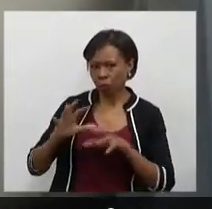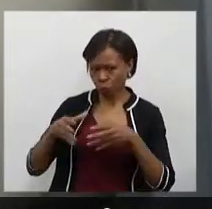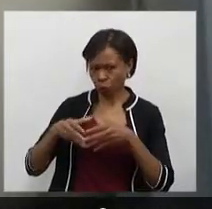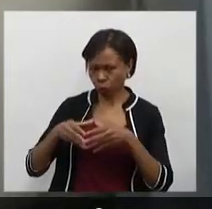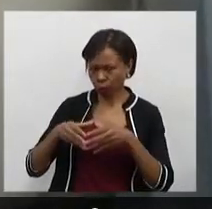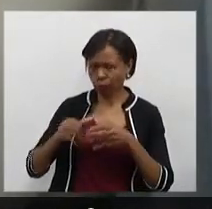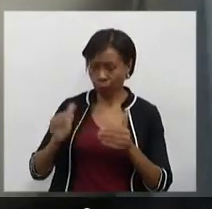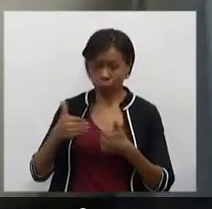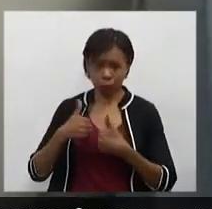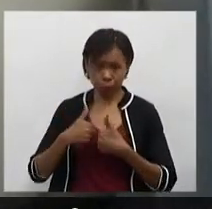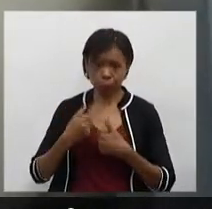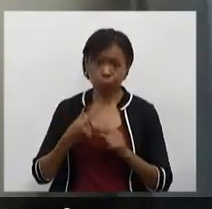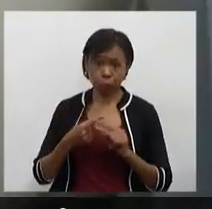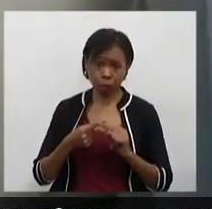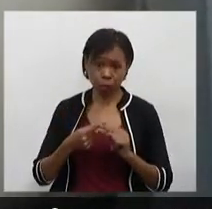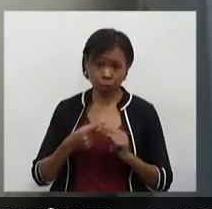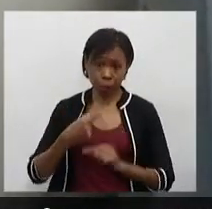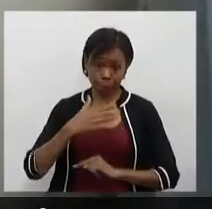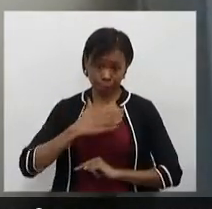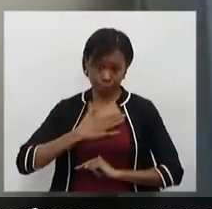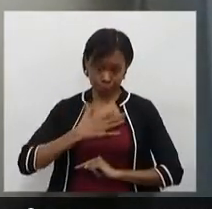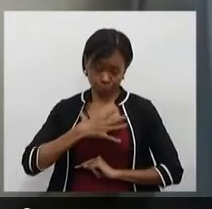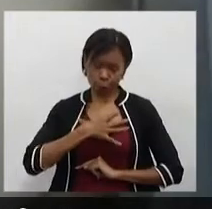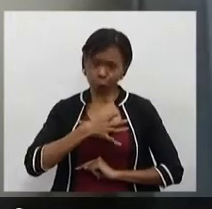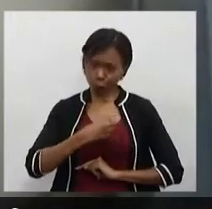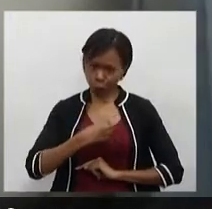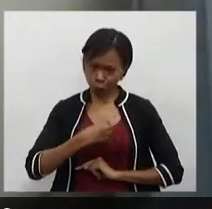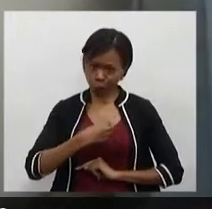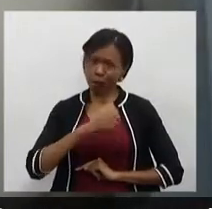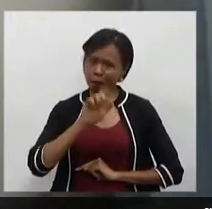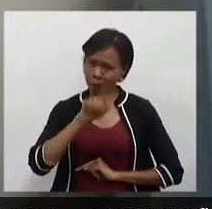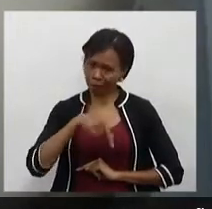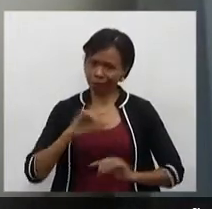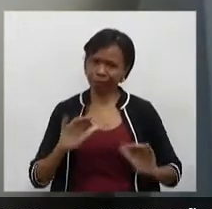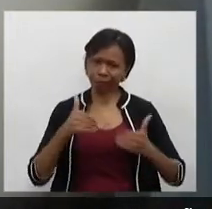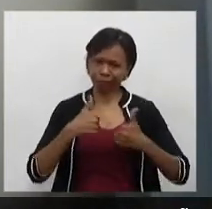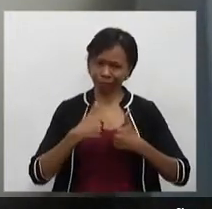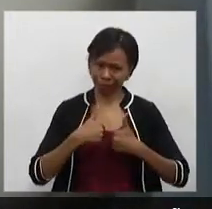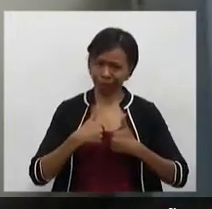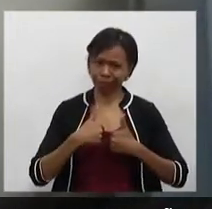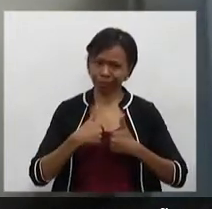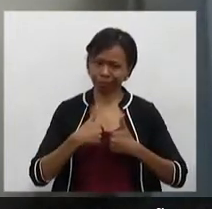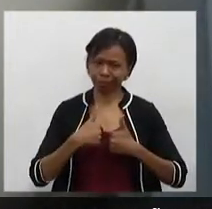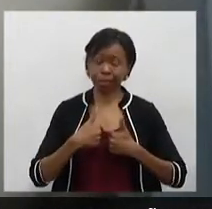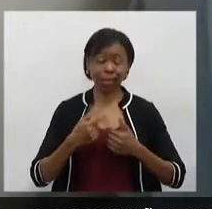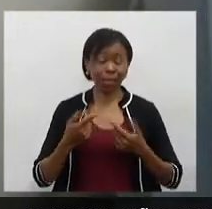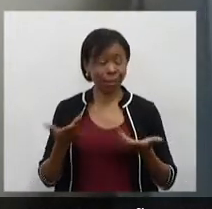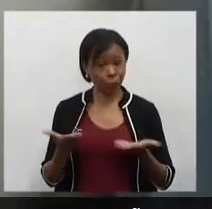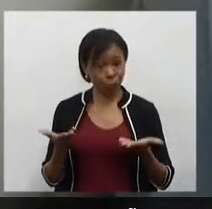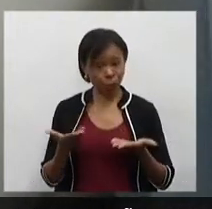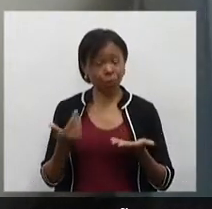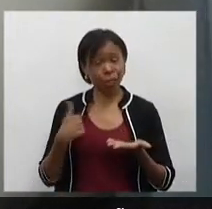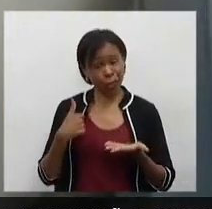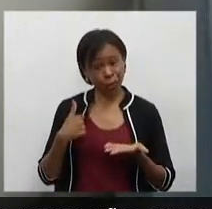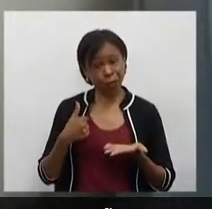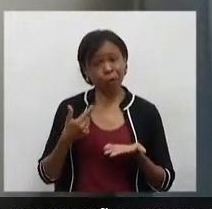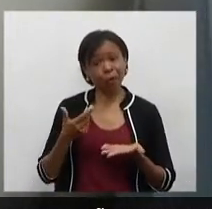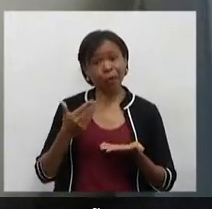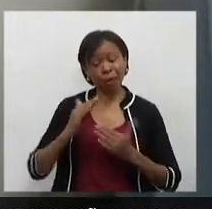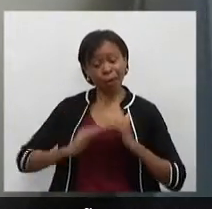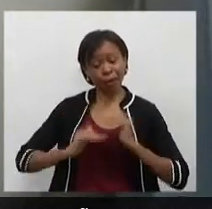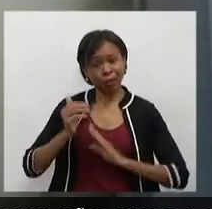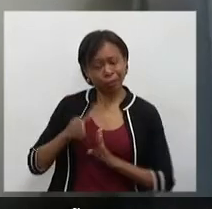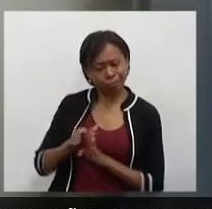possibilidade de ter um filho autista. Então, e hoje também sou coach de vida. Então, é interessante as